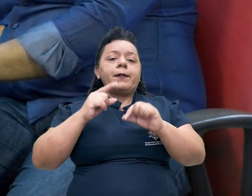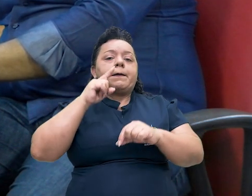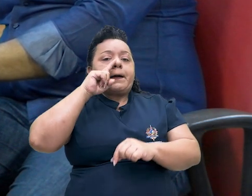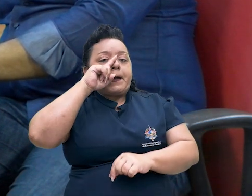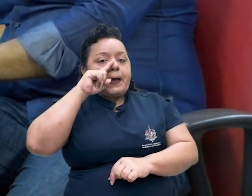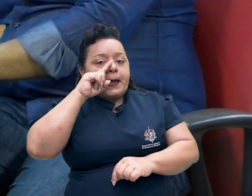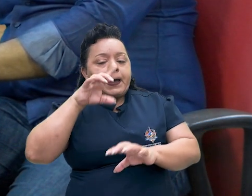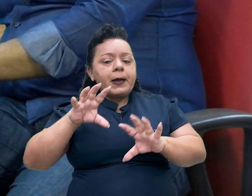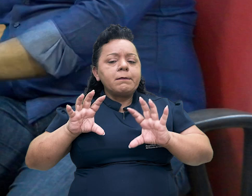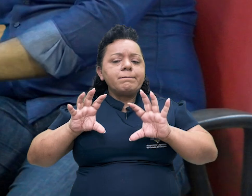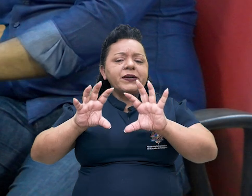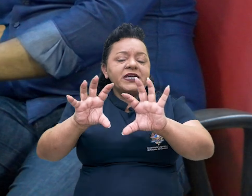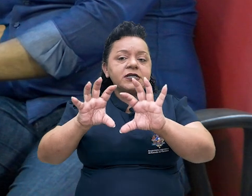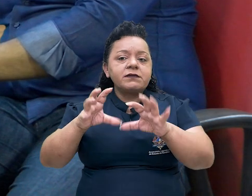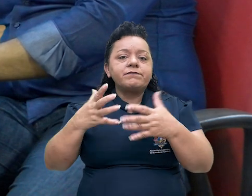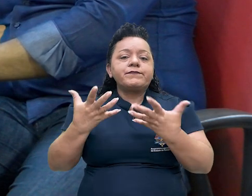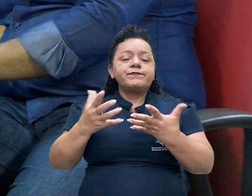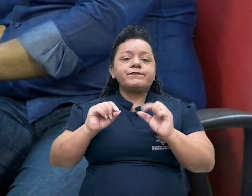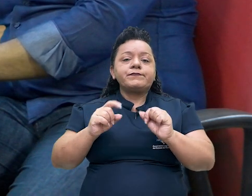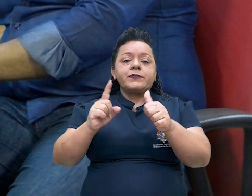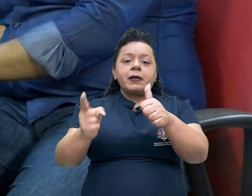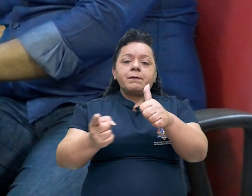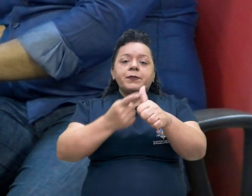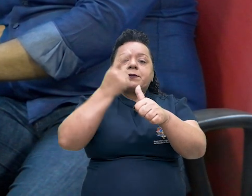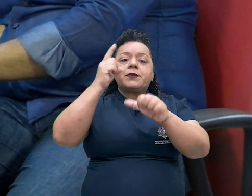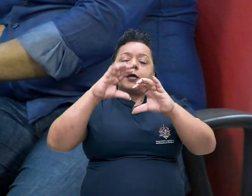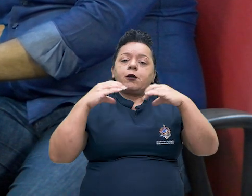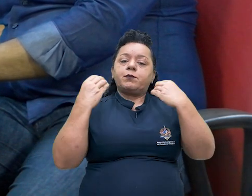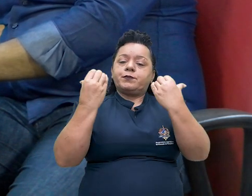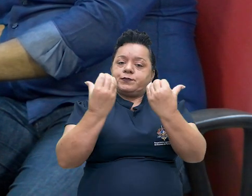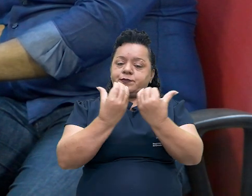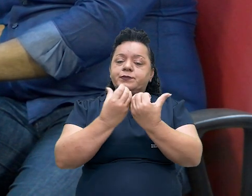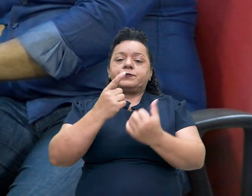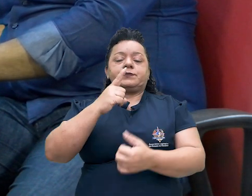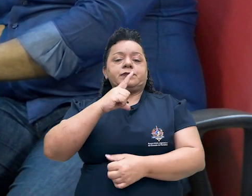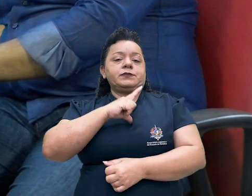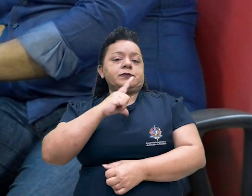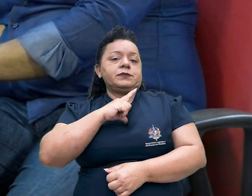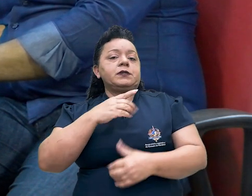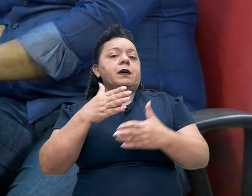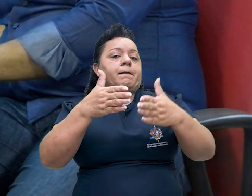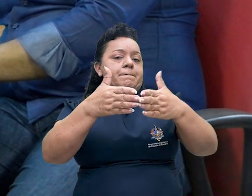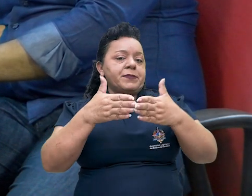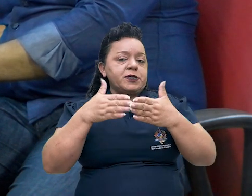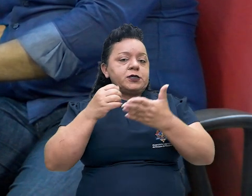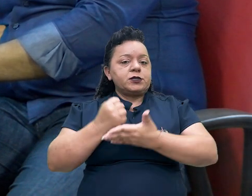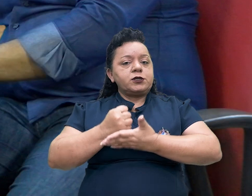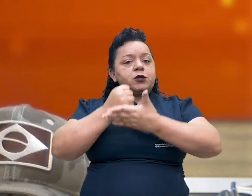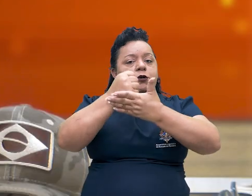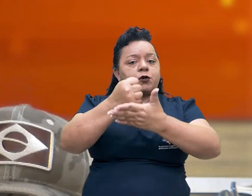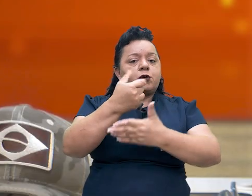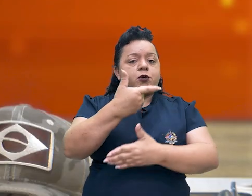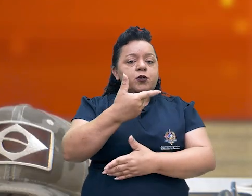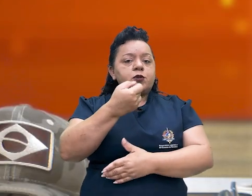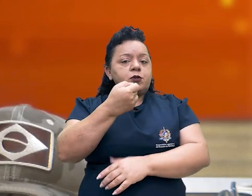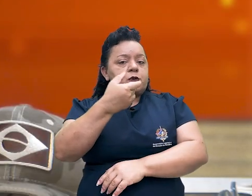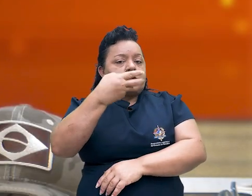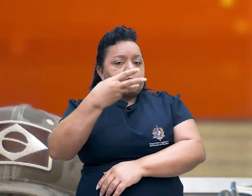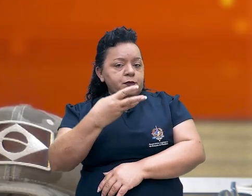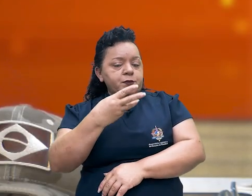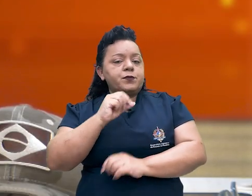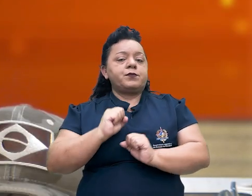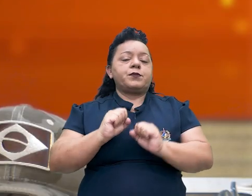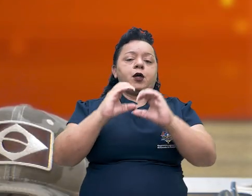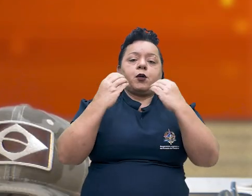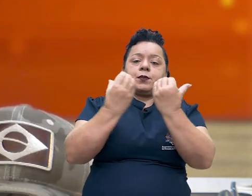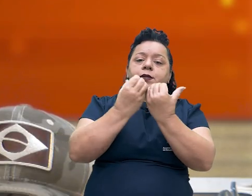que é o local mais afetado no período da seca as primeiras comunidade ser afetada que que nos pediram o socorro